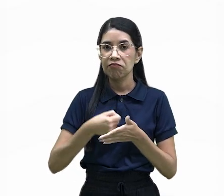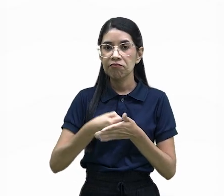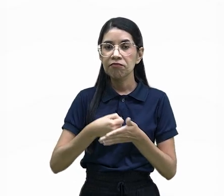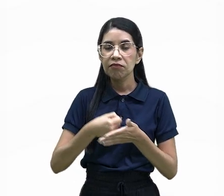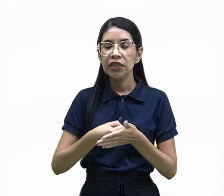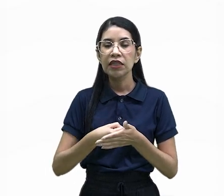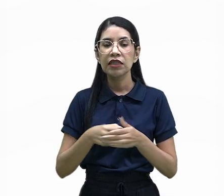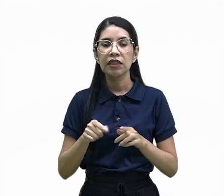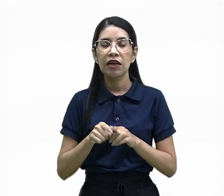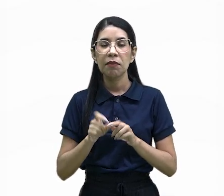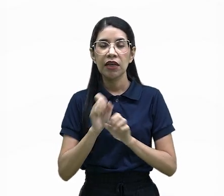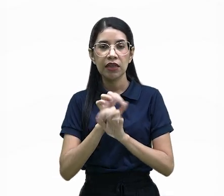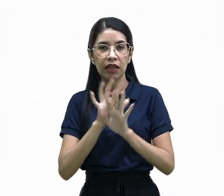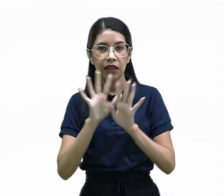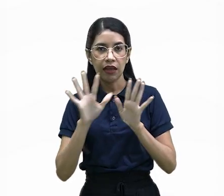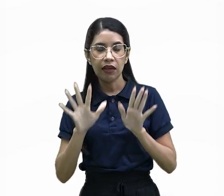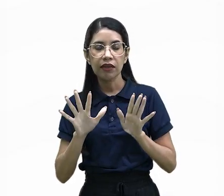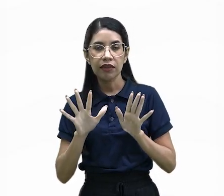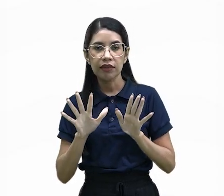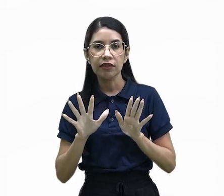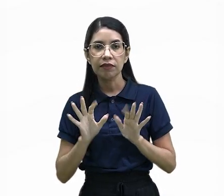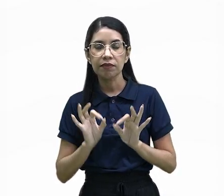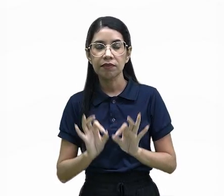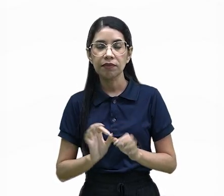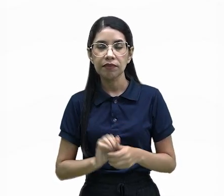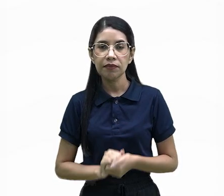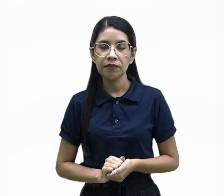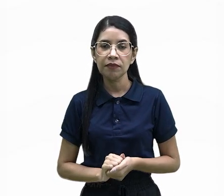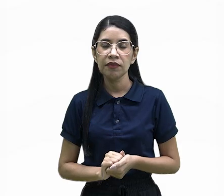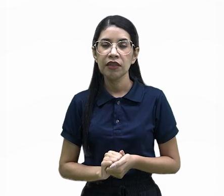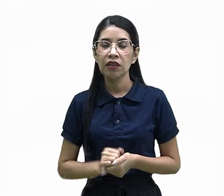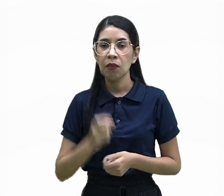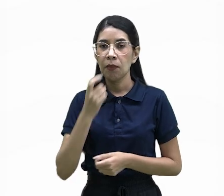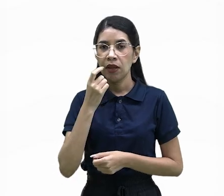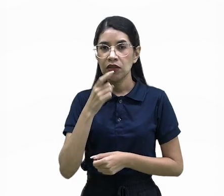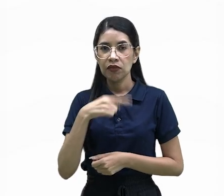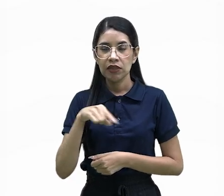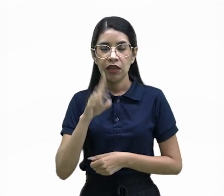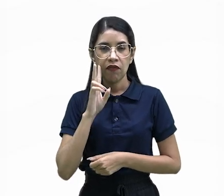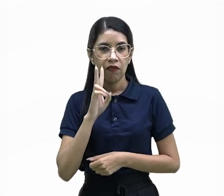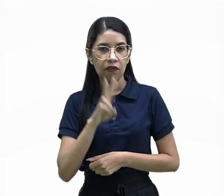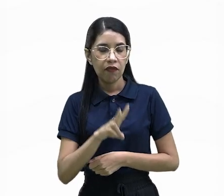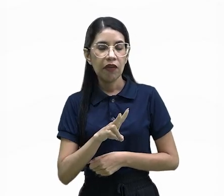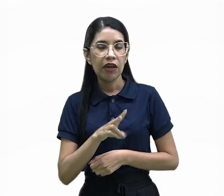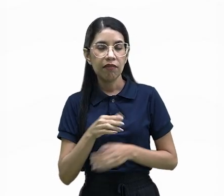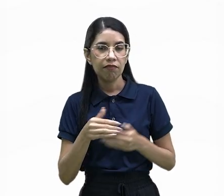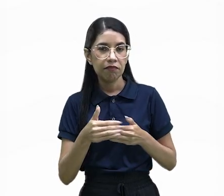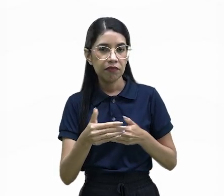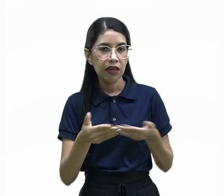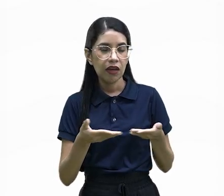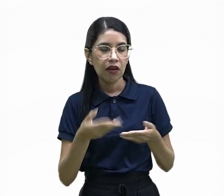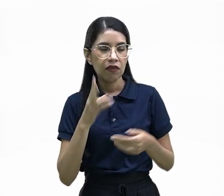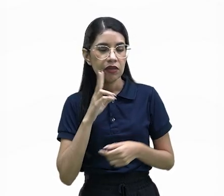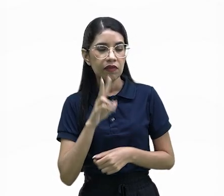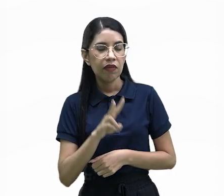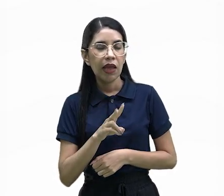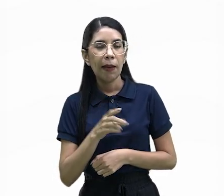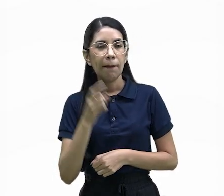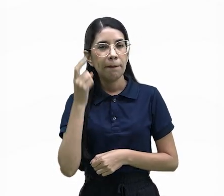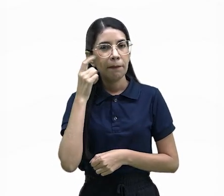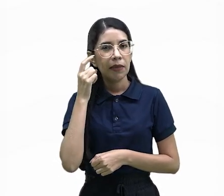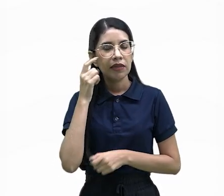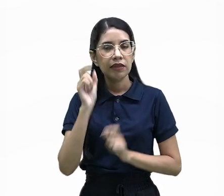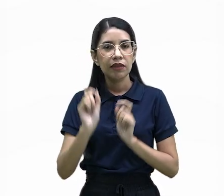resistência, transparência, tá, gente? Então, todo o plástico que você olhar a partir de agora, você vai pensar assim,